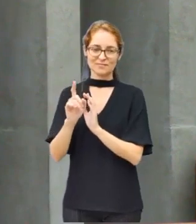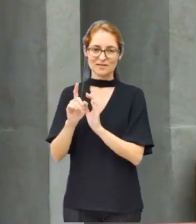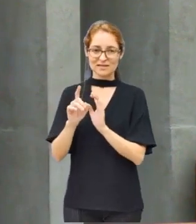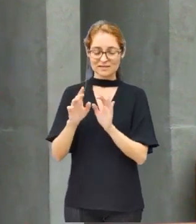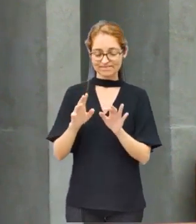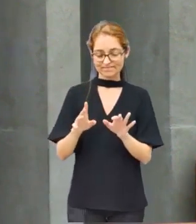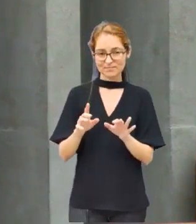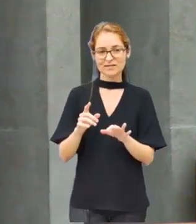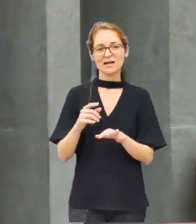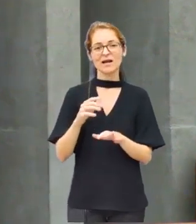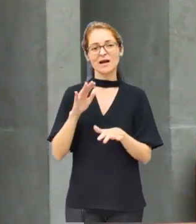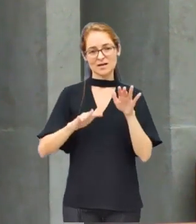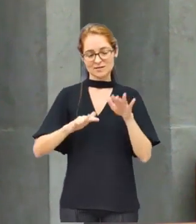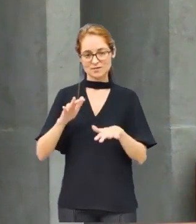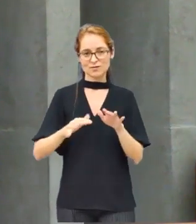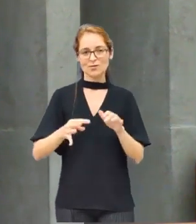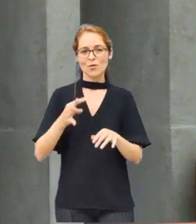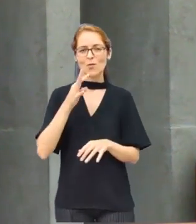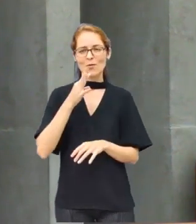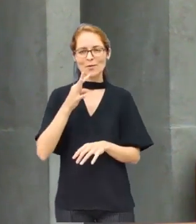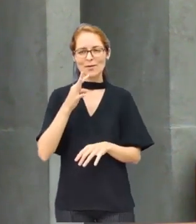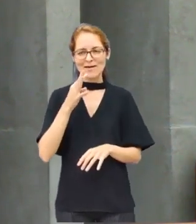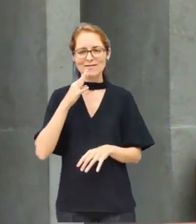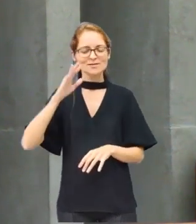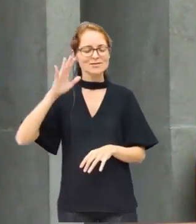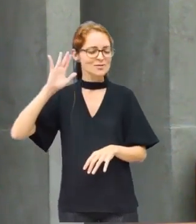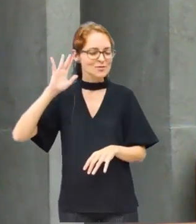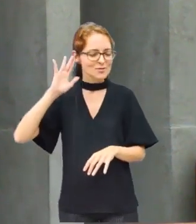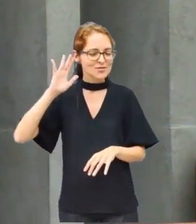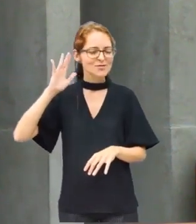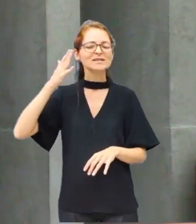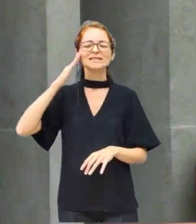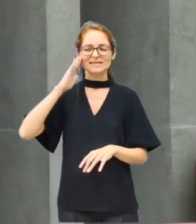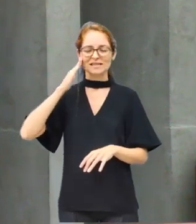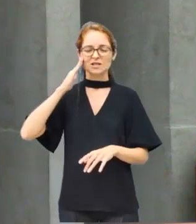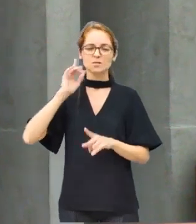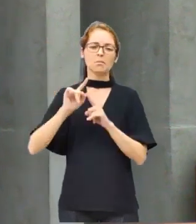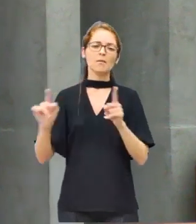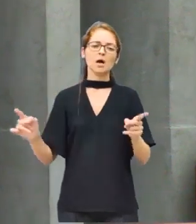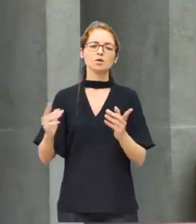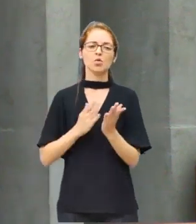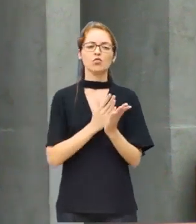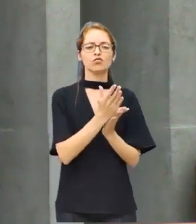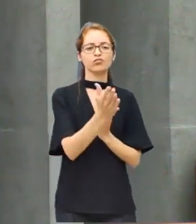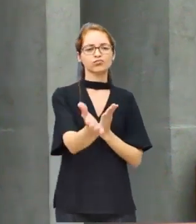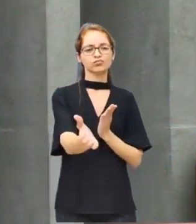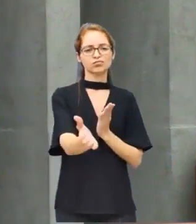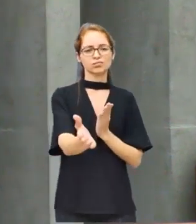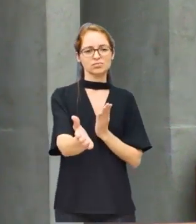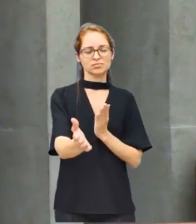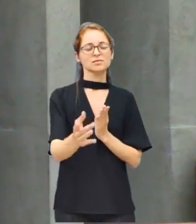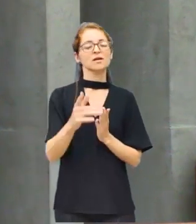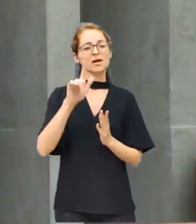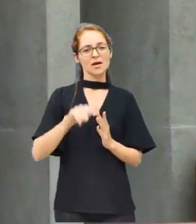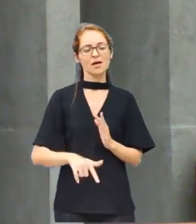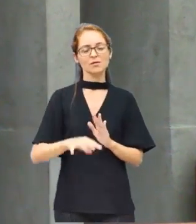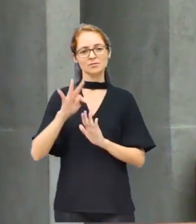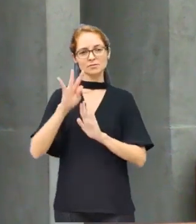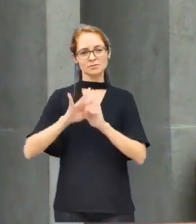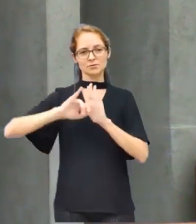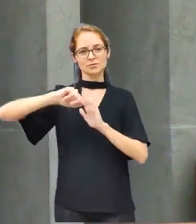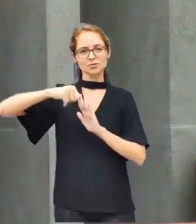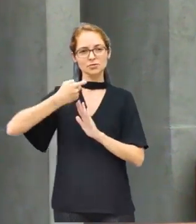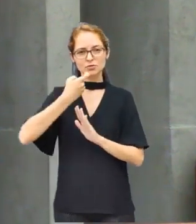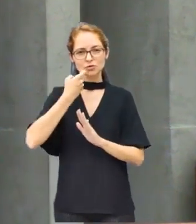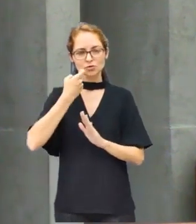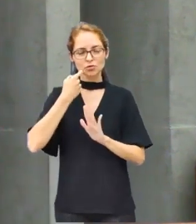a vontade do Senhor implica em obedecê-la. E é isso que o texto aqui de Jonas vai nos mostrar também.